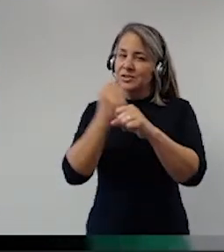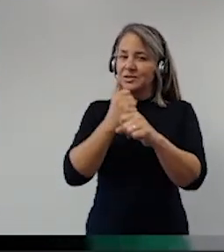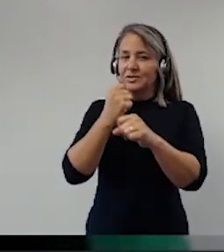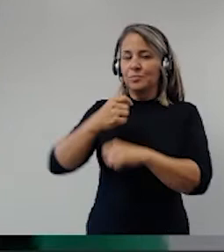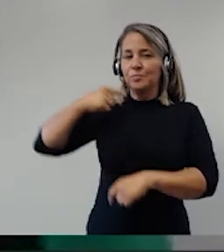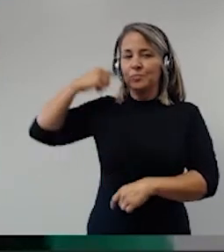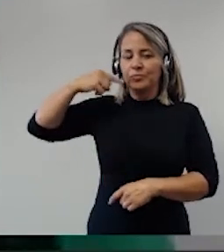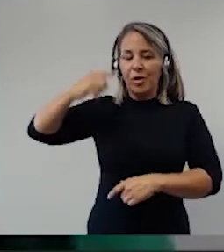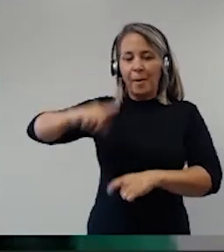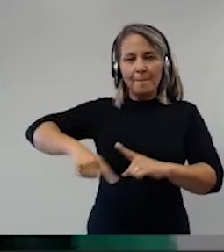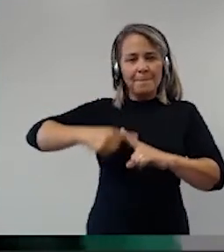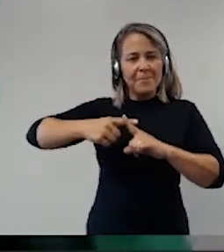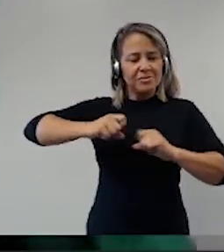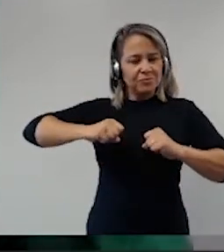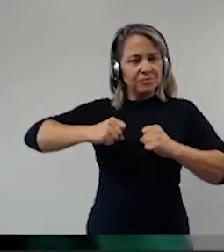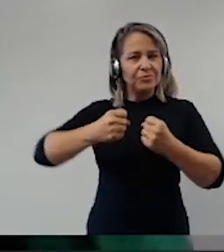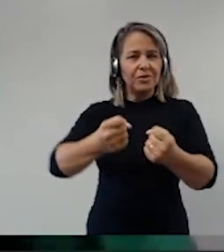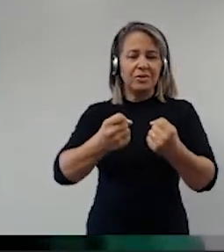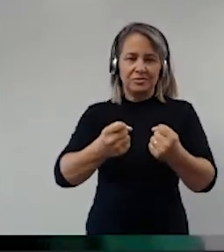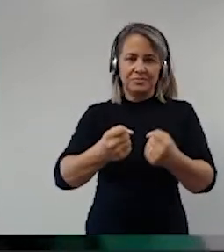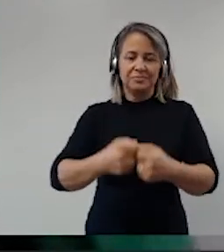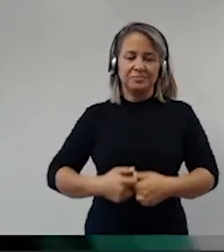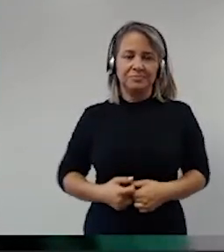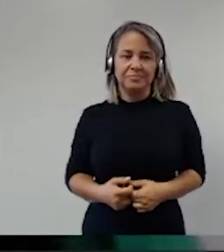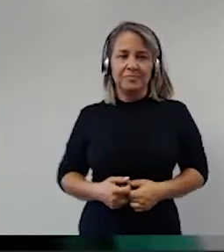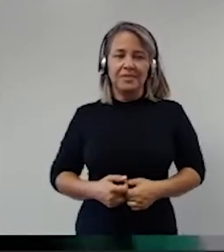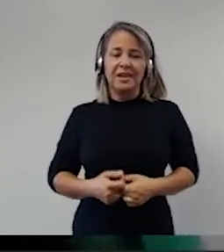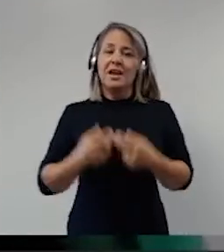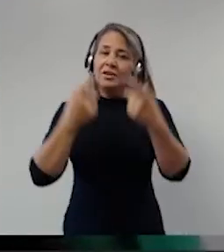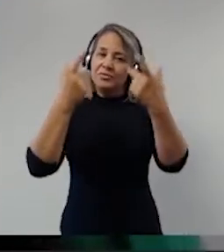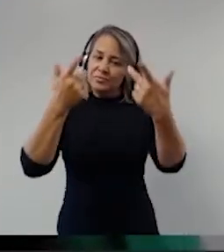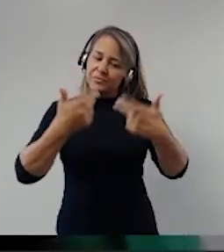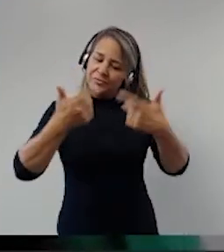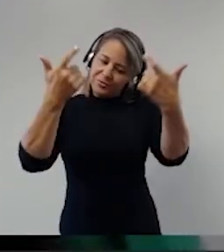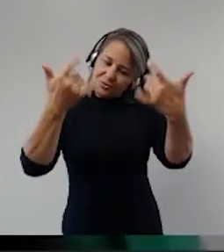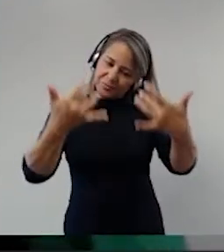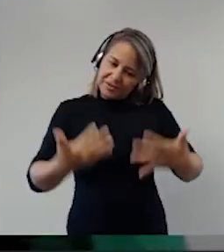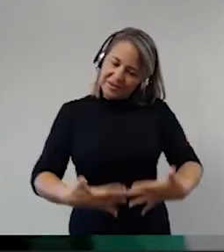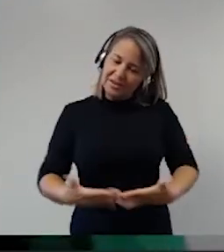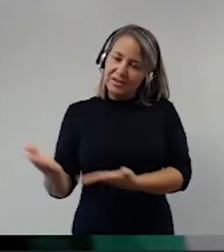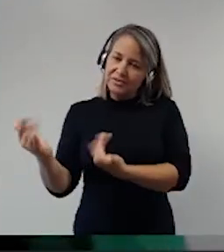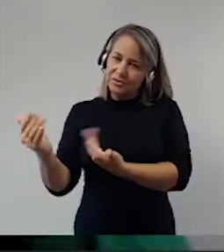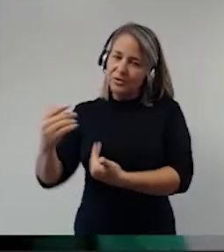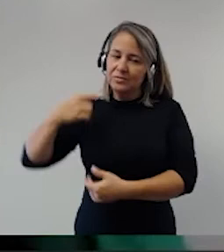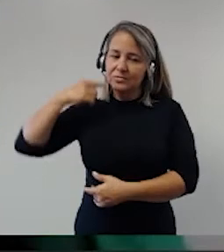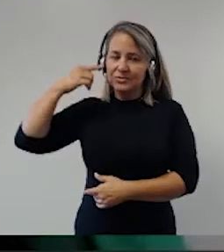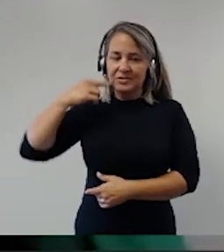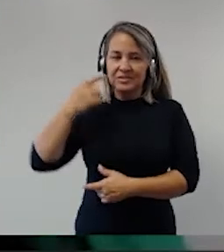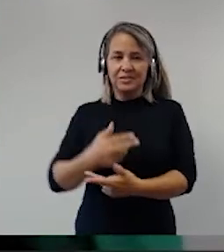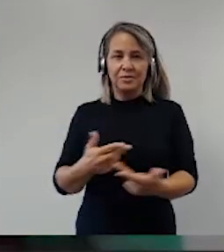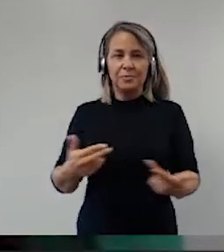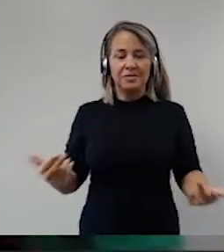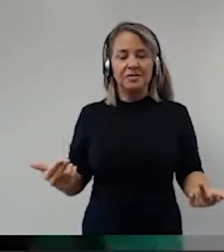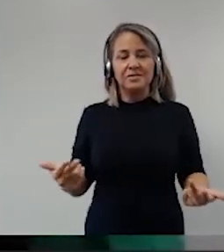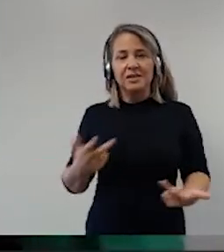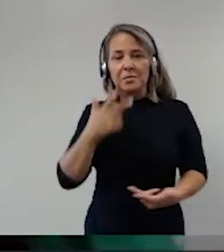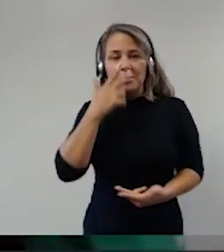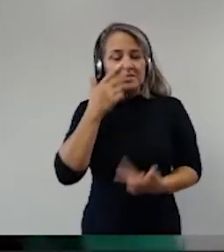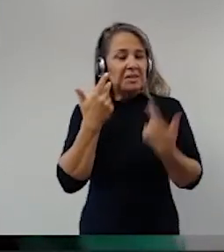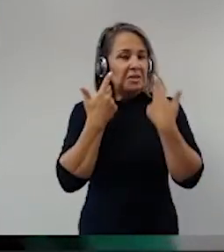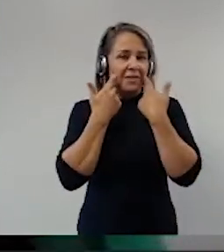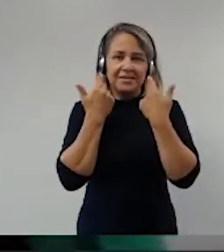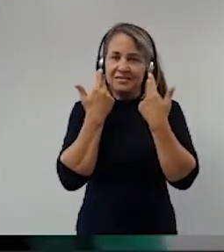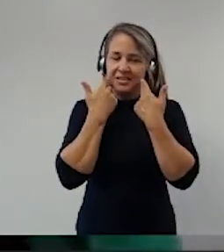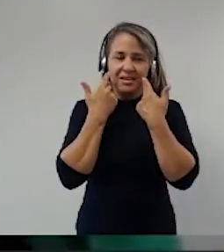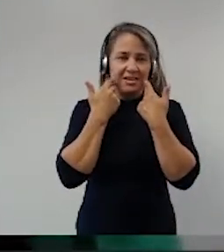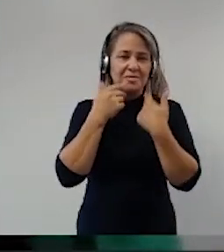advocacia mais sólida voltada à jovem advocacia. Falar da jovem advocacia é algo que já é natural, eu acho